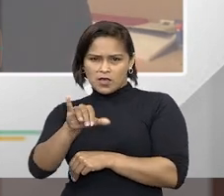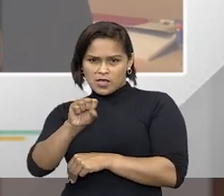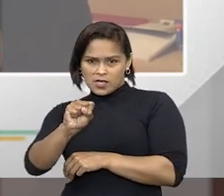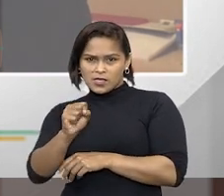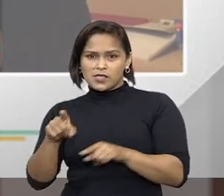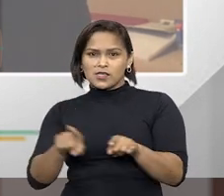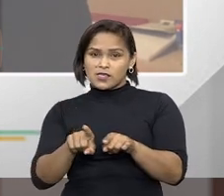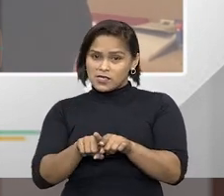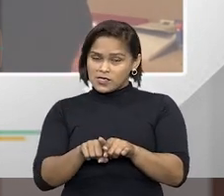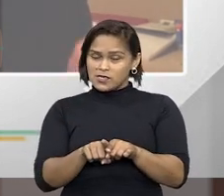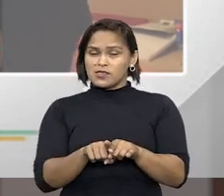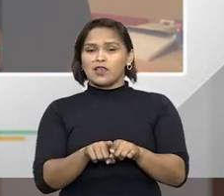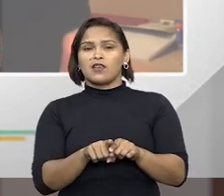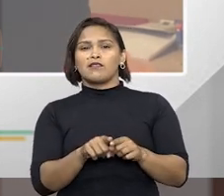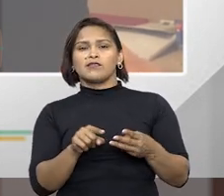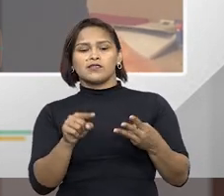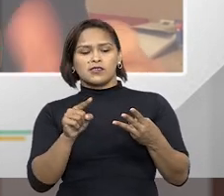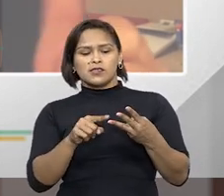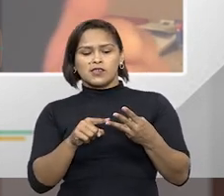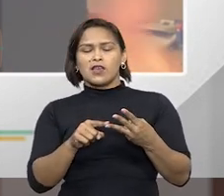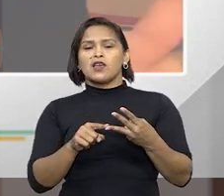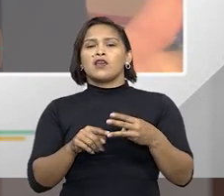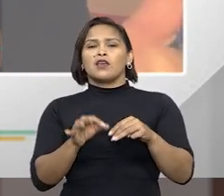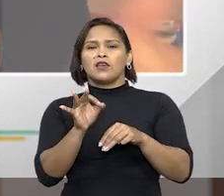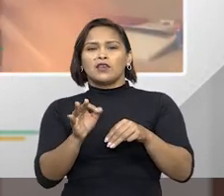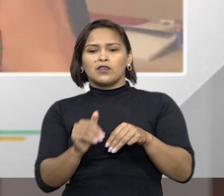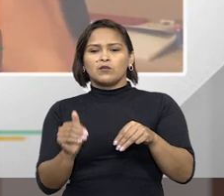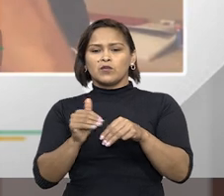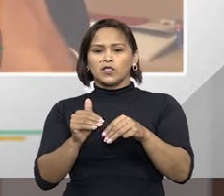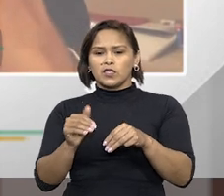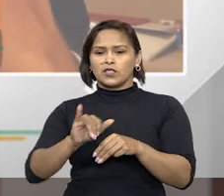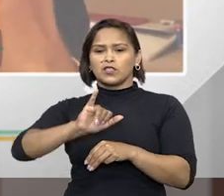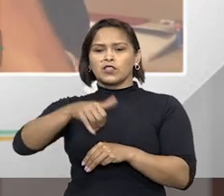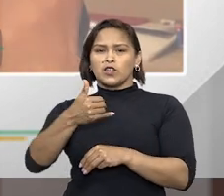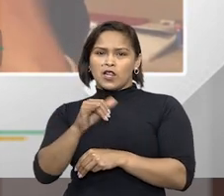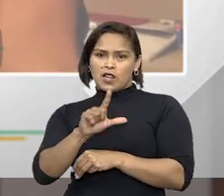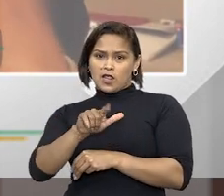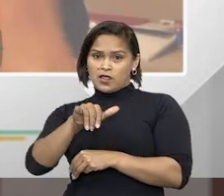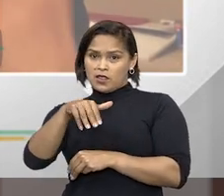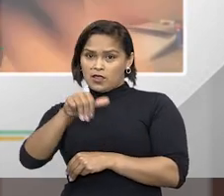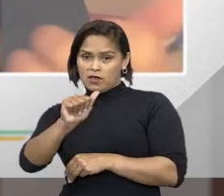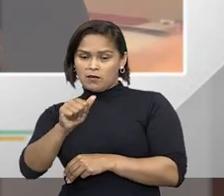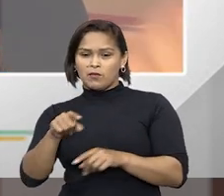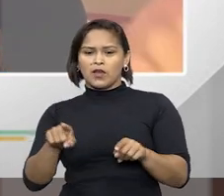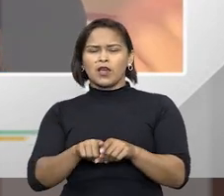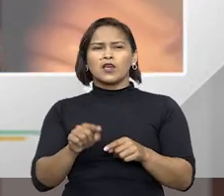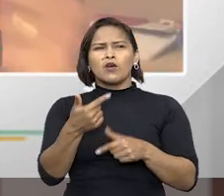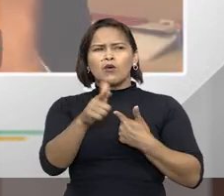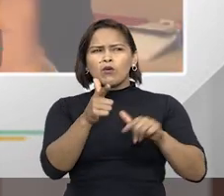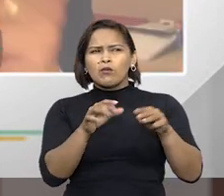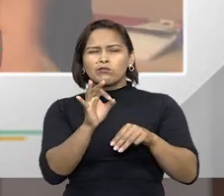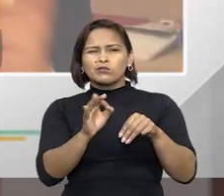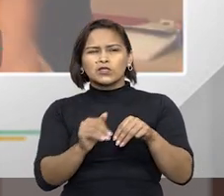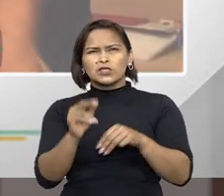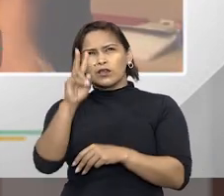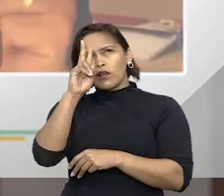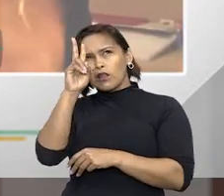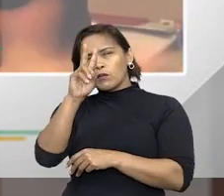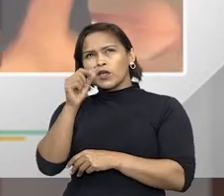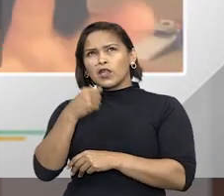Assis Toledo, Costa Lima, Jesus Costa Lima, quem era o outro que eu estou tentando me lembrar? Eu, e